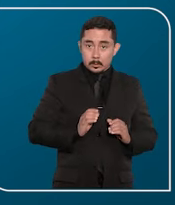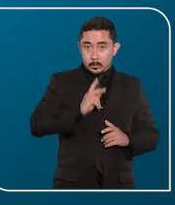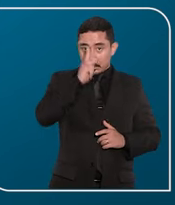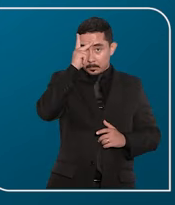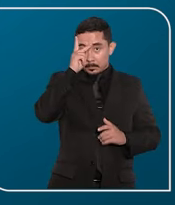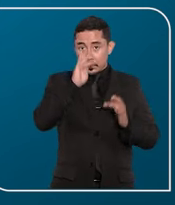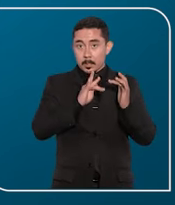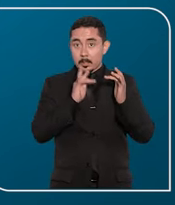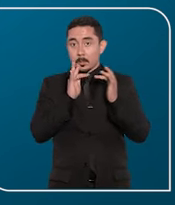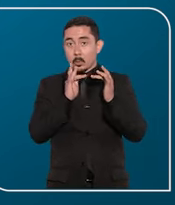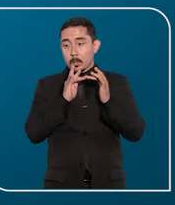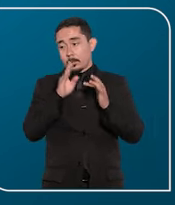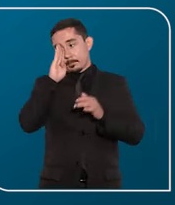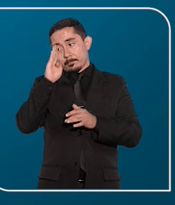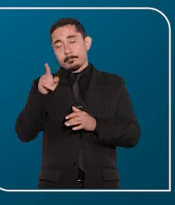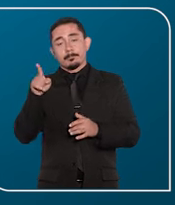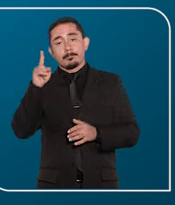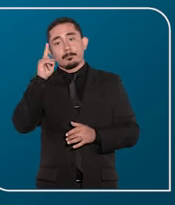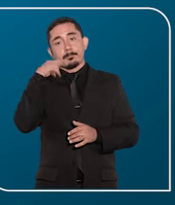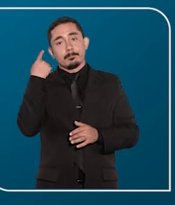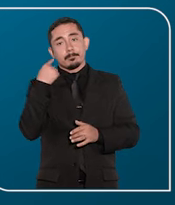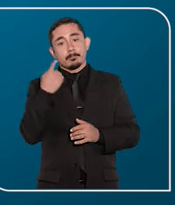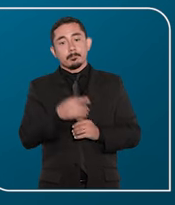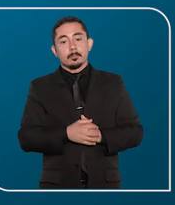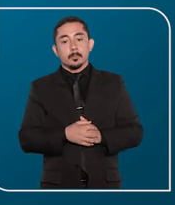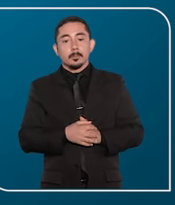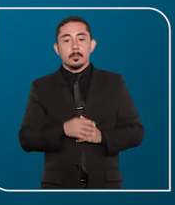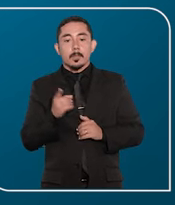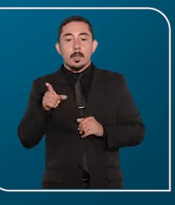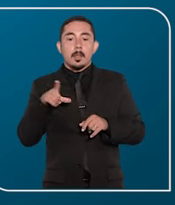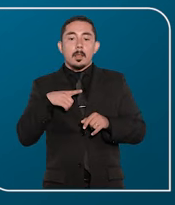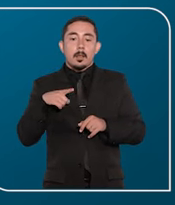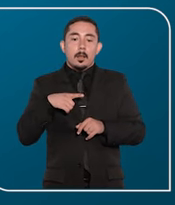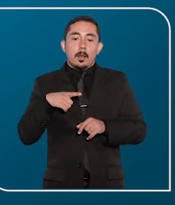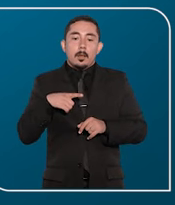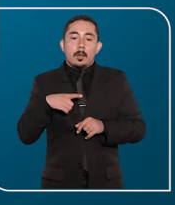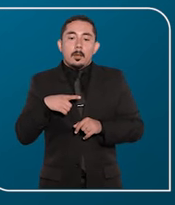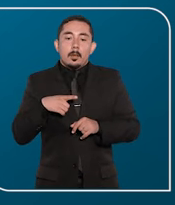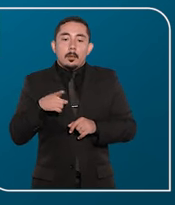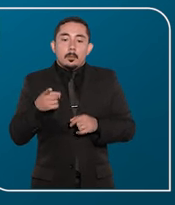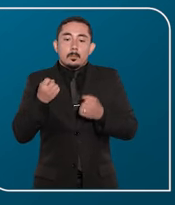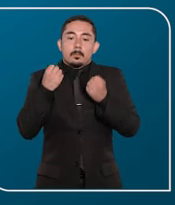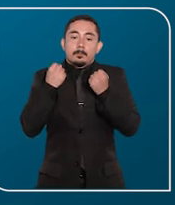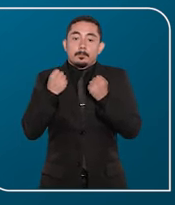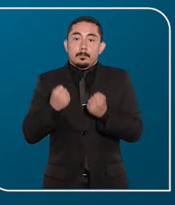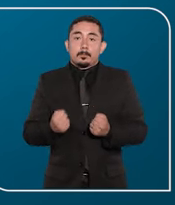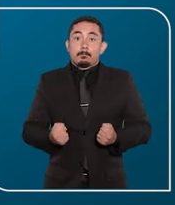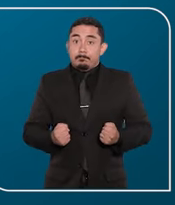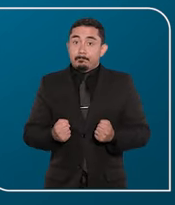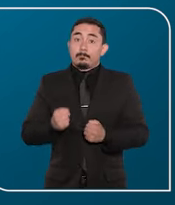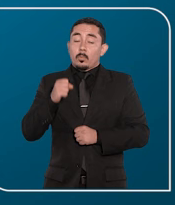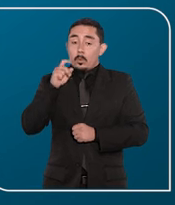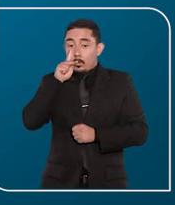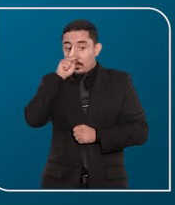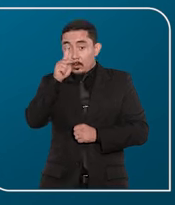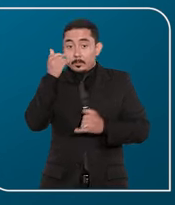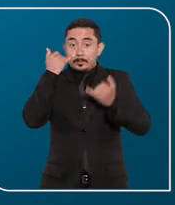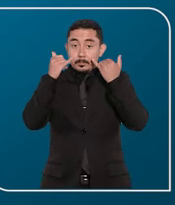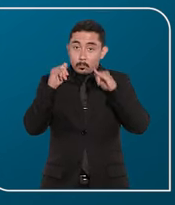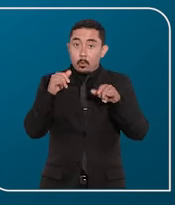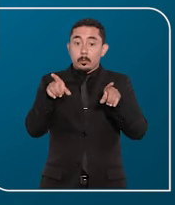é com o advogado. O advogado acaba recebendo uma carga muito grande de informações e